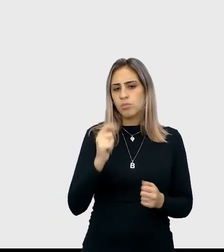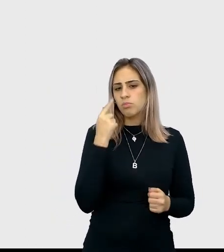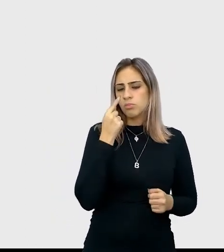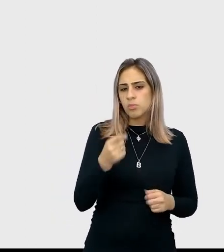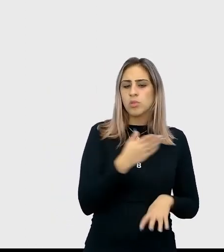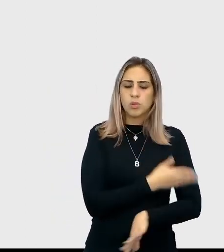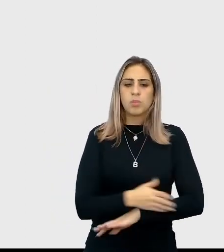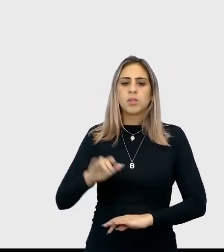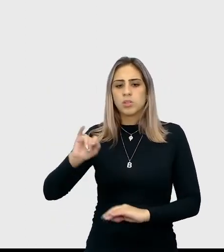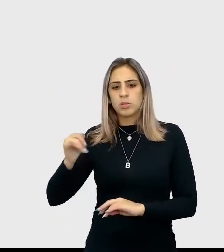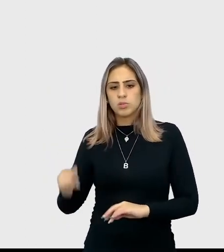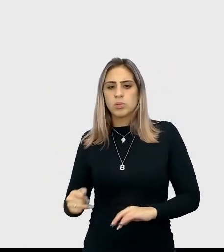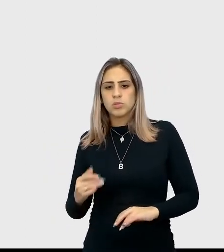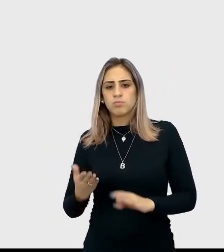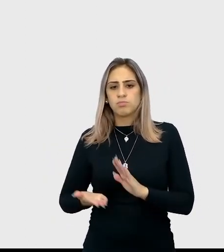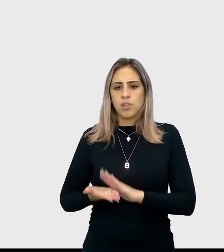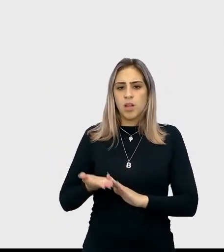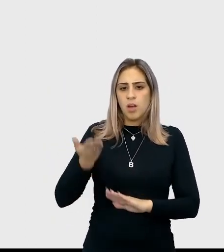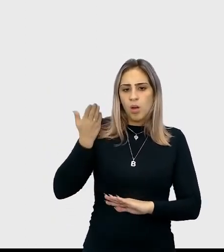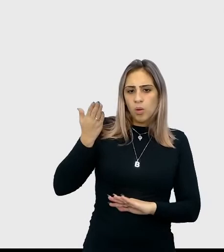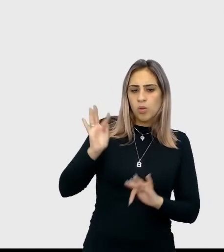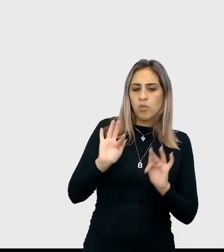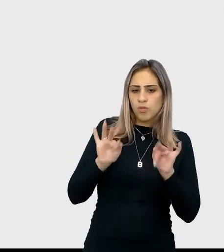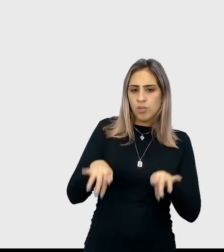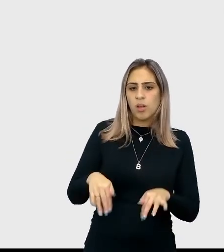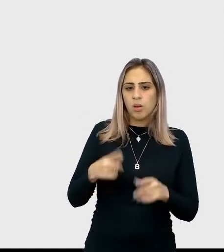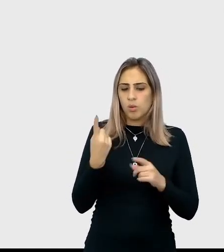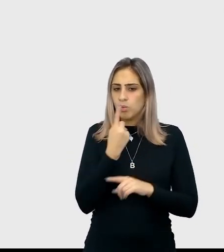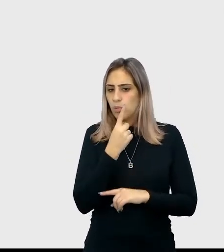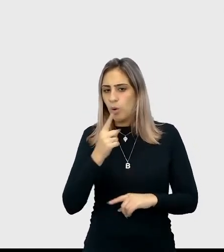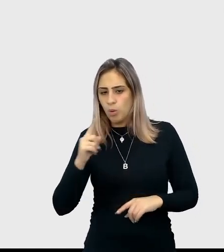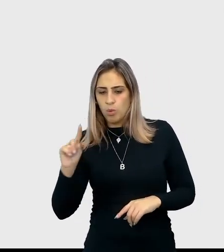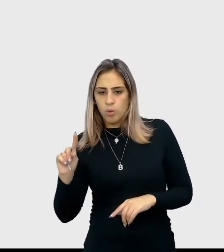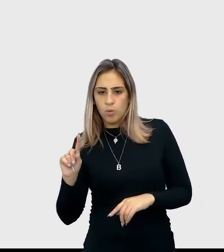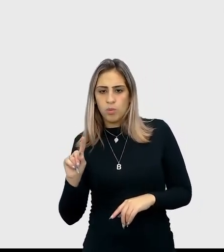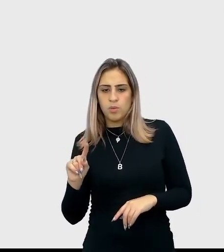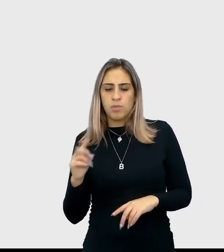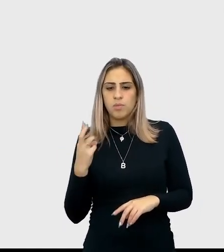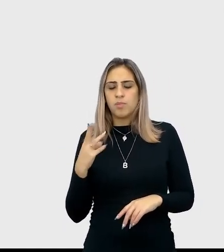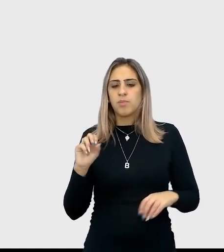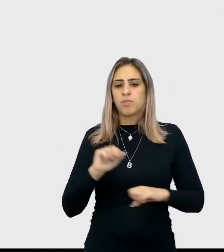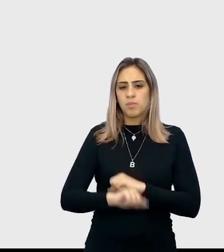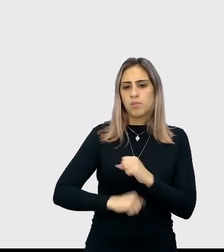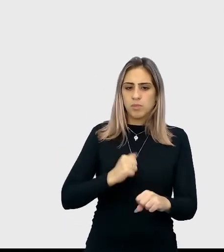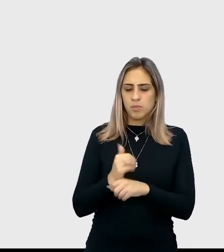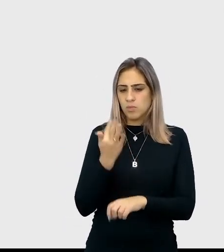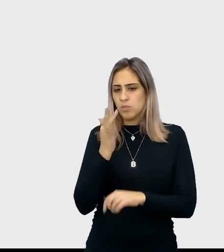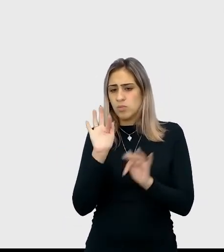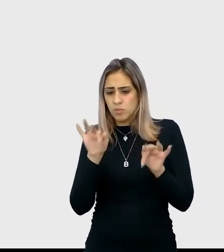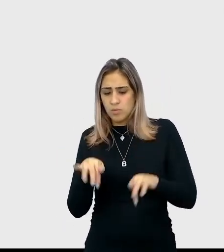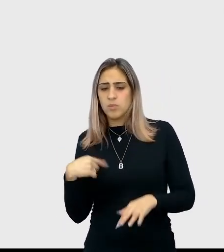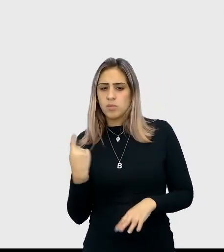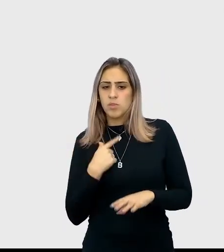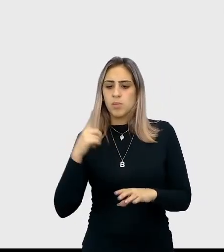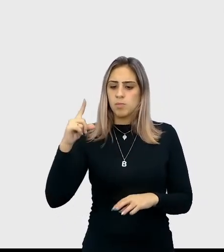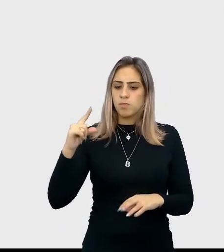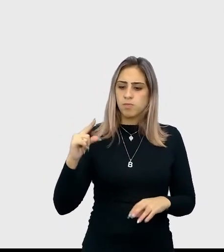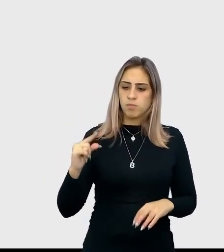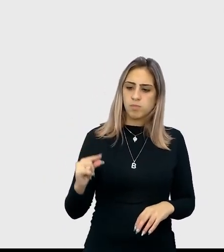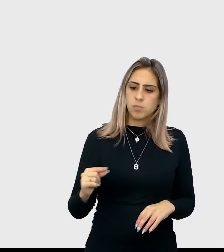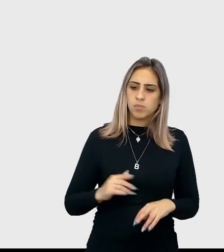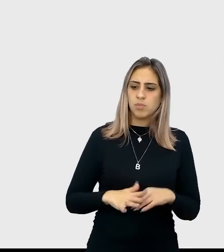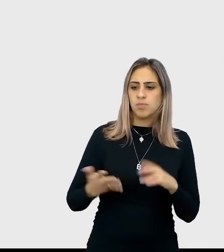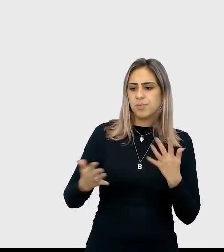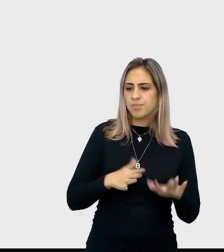começa com juros bem alto e no final, nas últimas, lá nos 30 anos finais, elas vão diminuindo. Então,